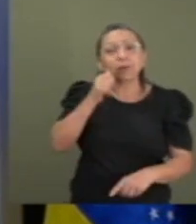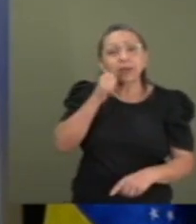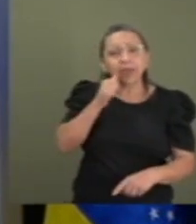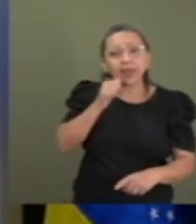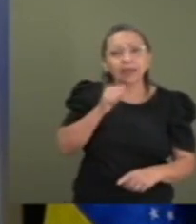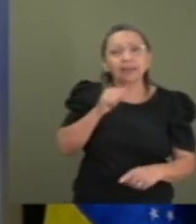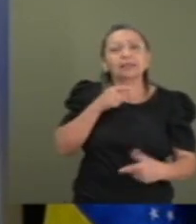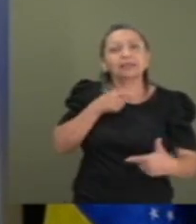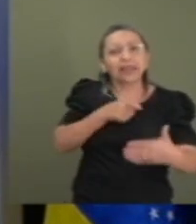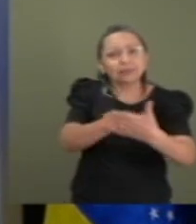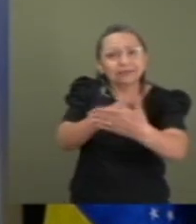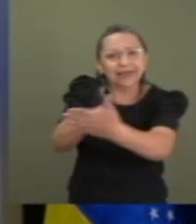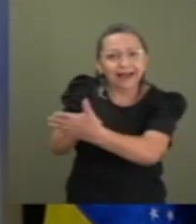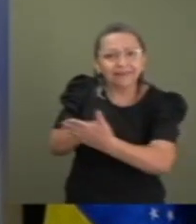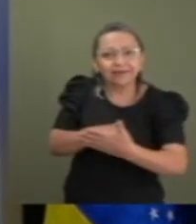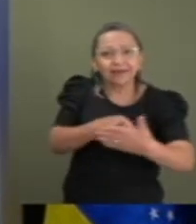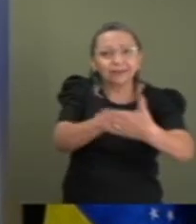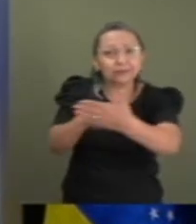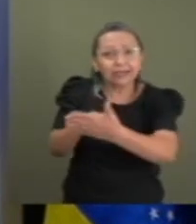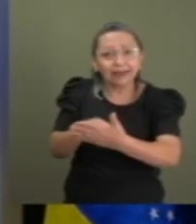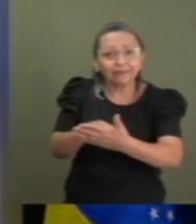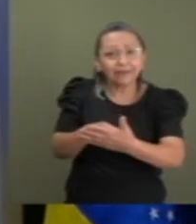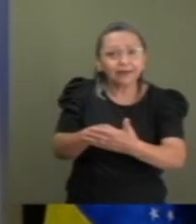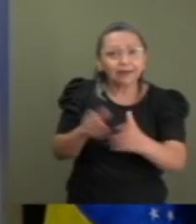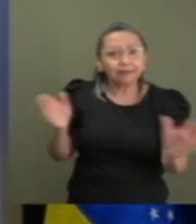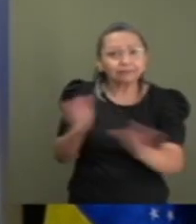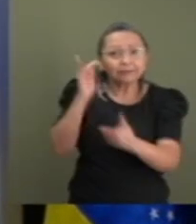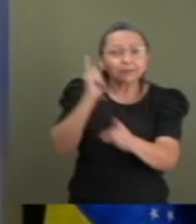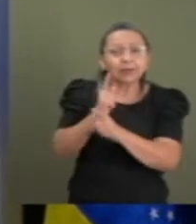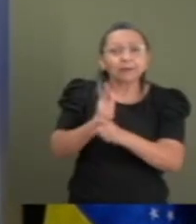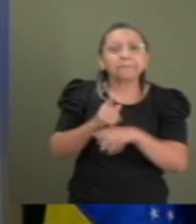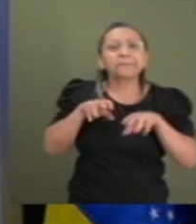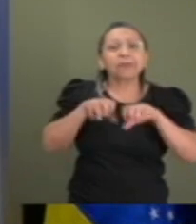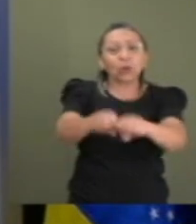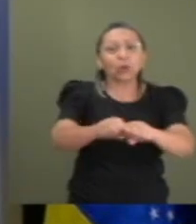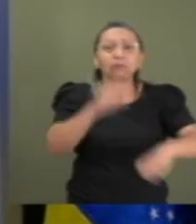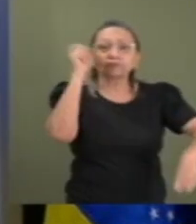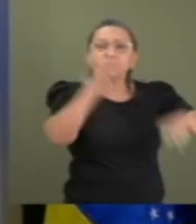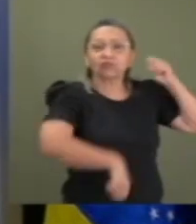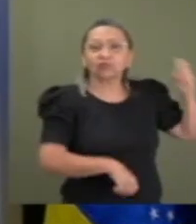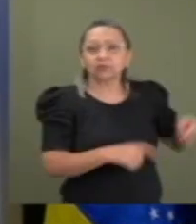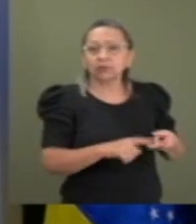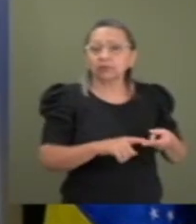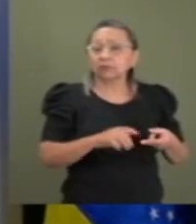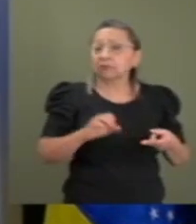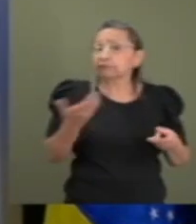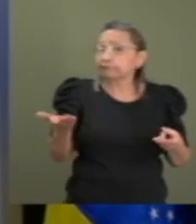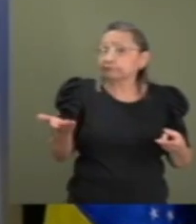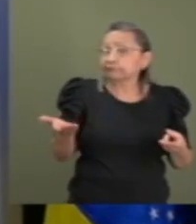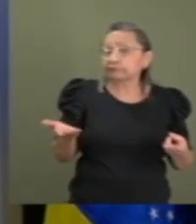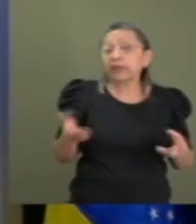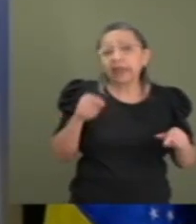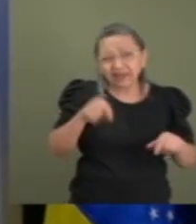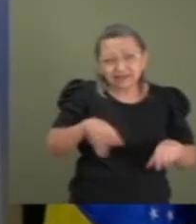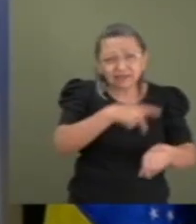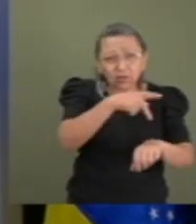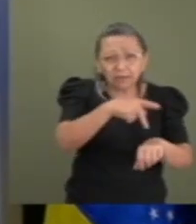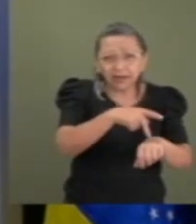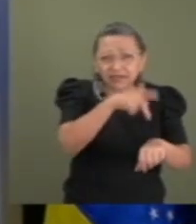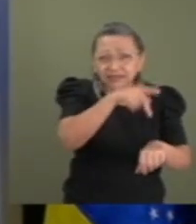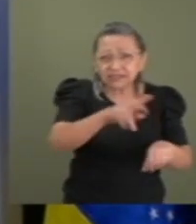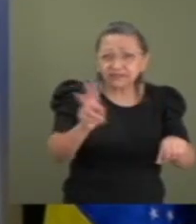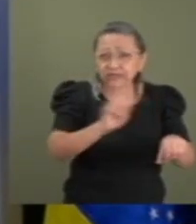Esse é um país que Tem zero de democracia.